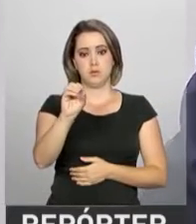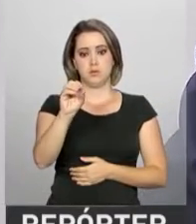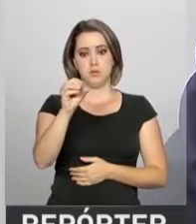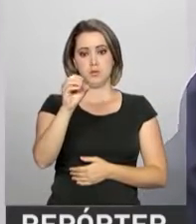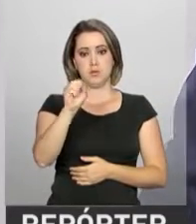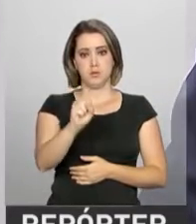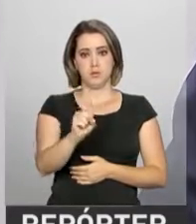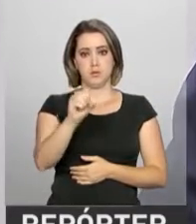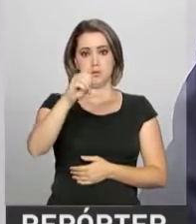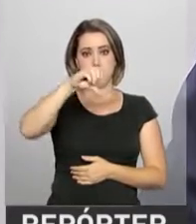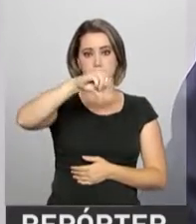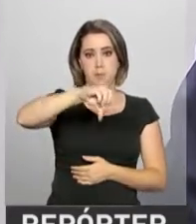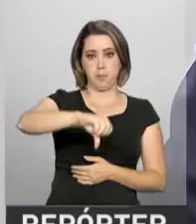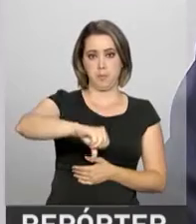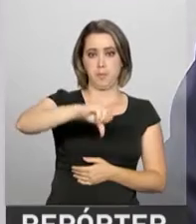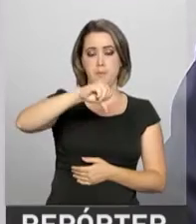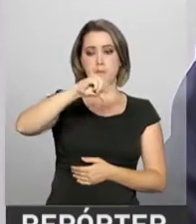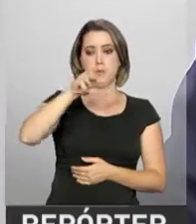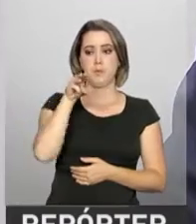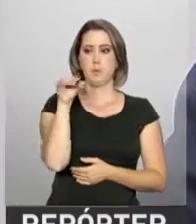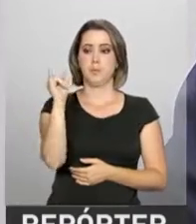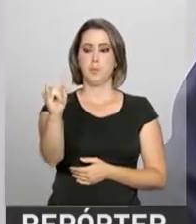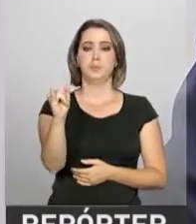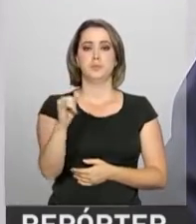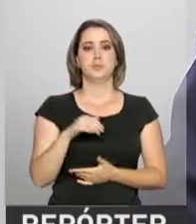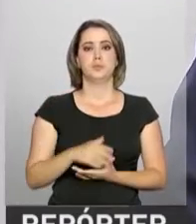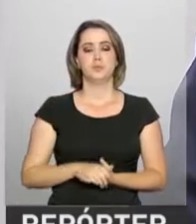889 bilhões